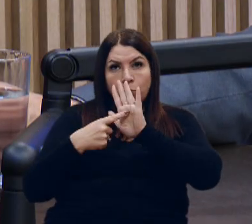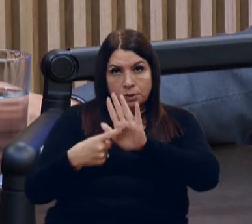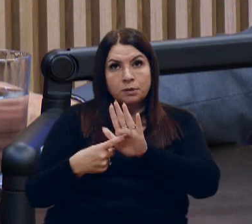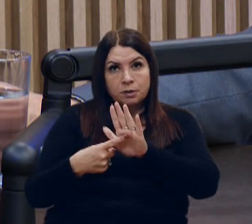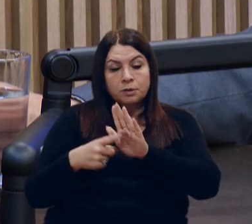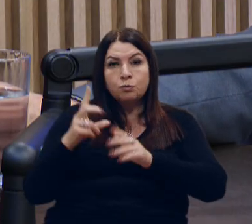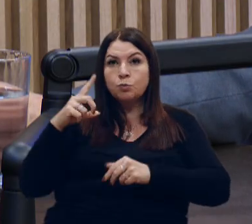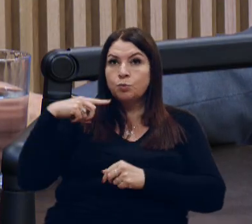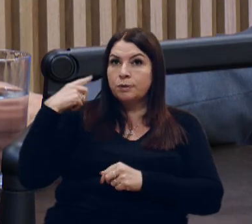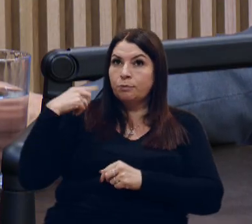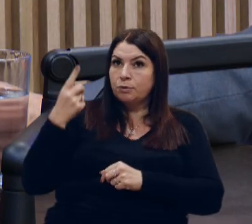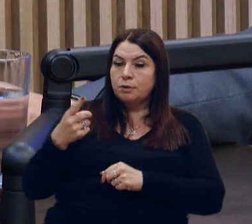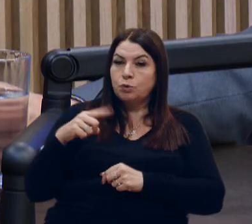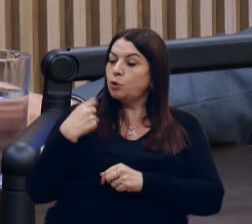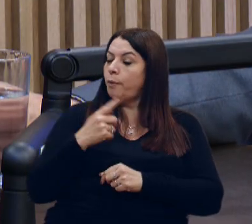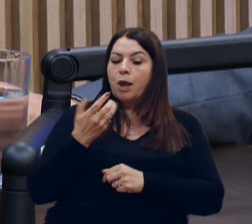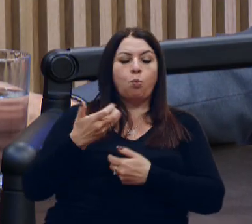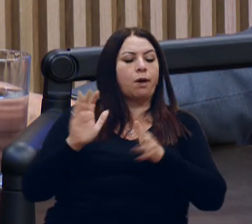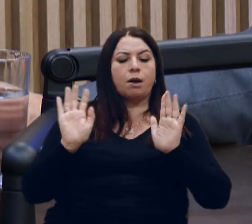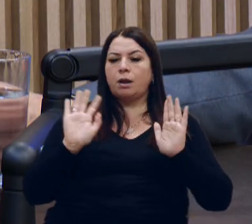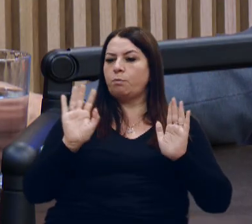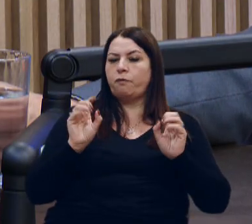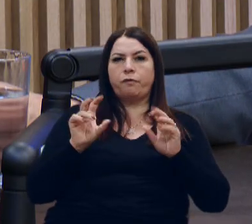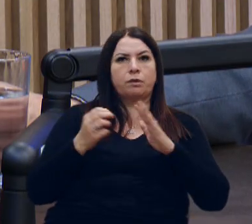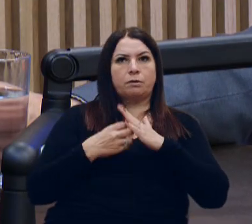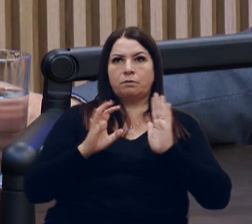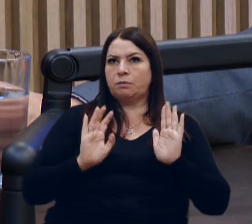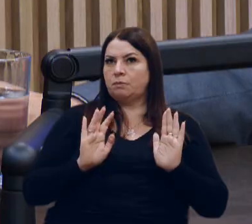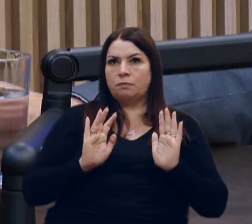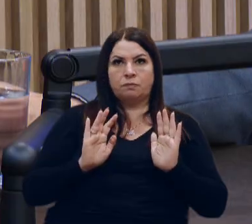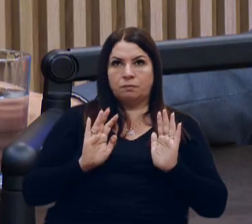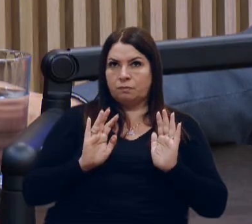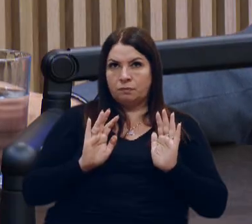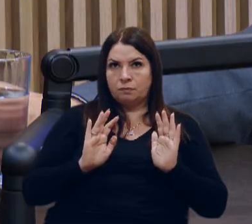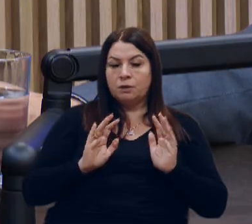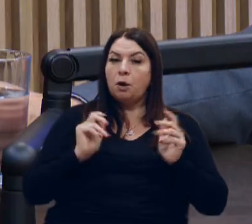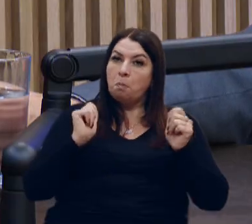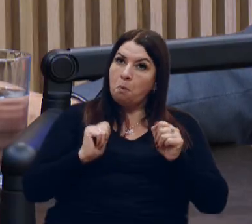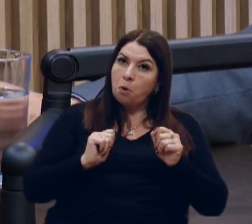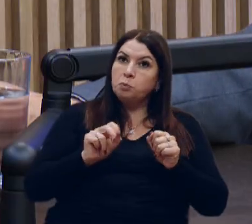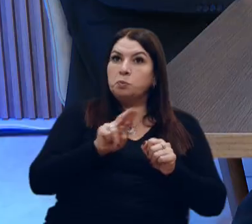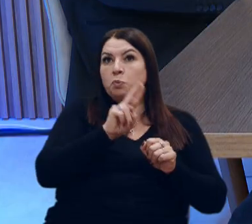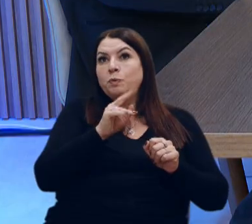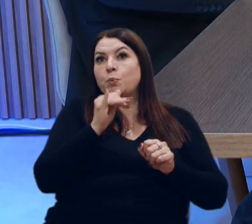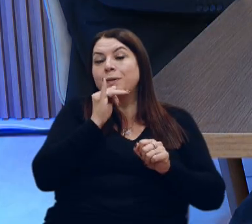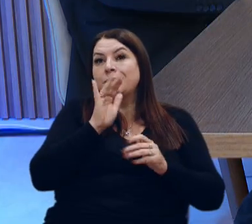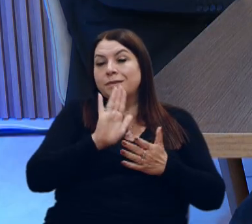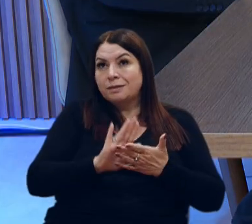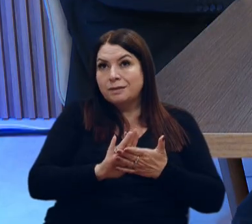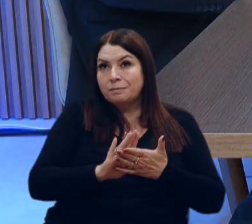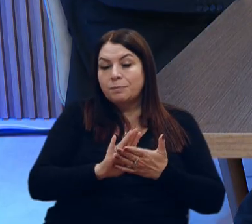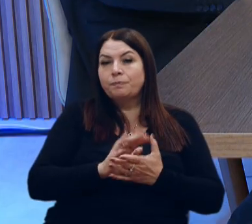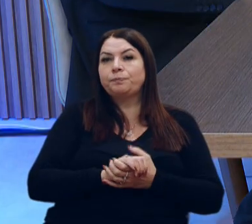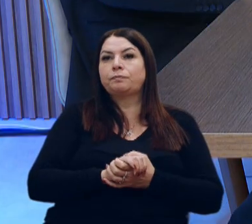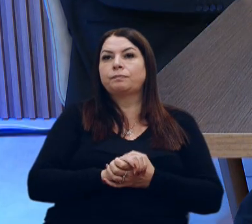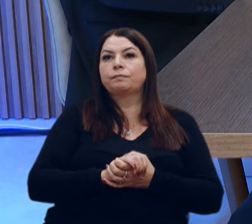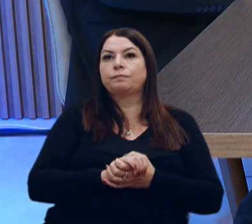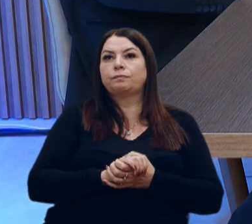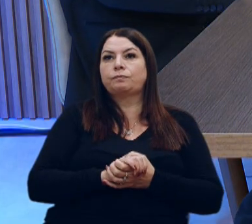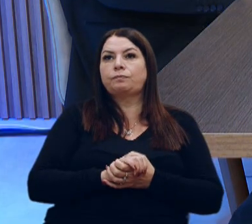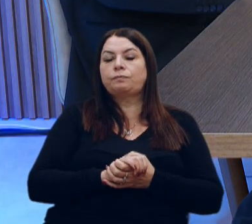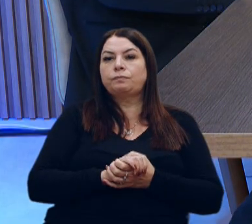para os deputados que nós não queremos a privatização. E eu posso até usar aqui um exemplo, Flávio,